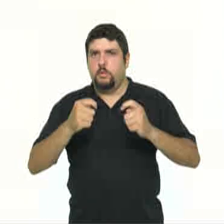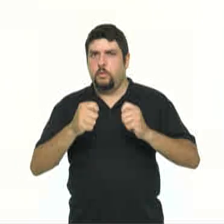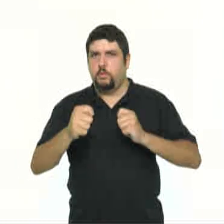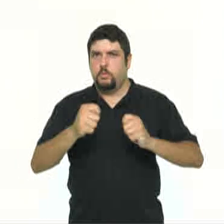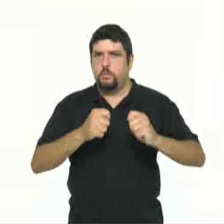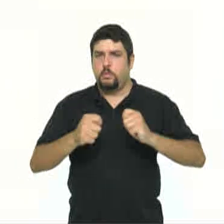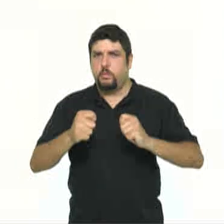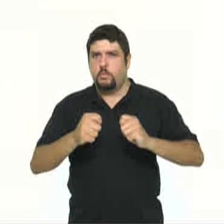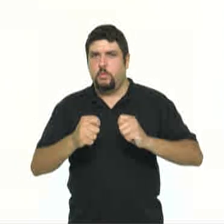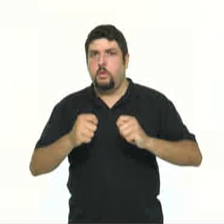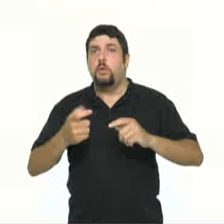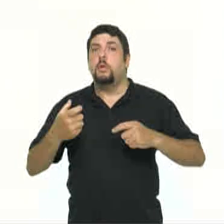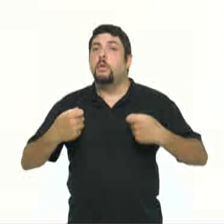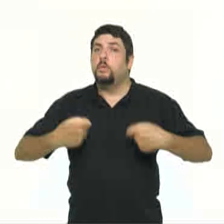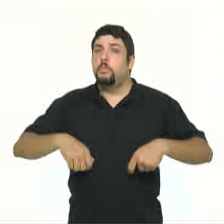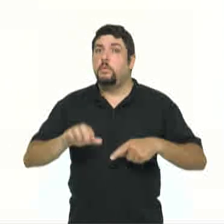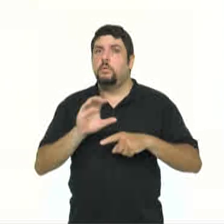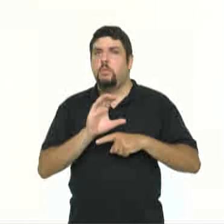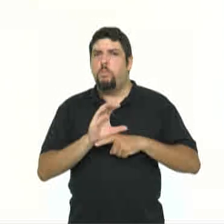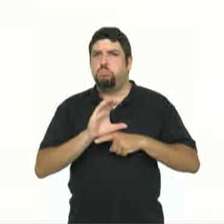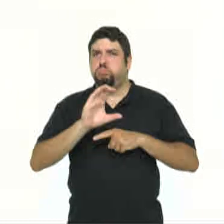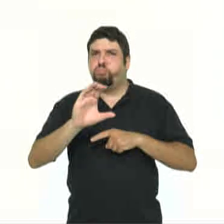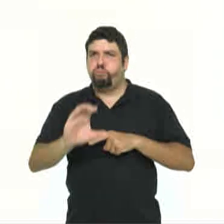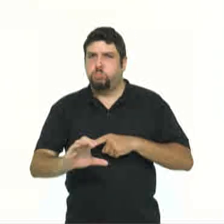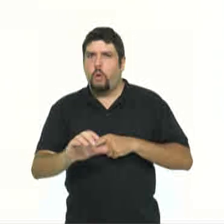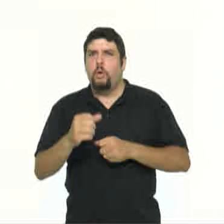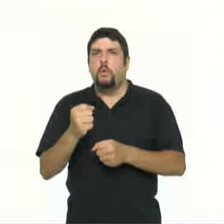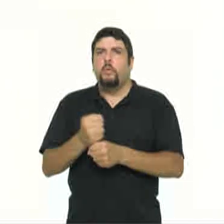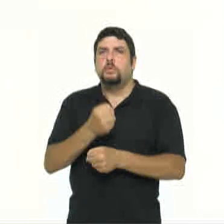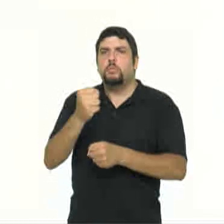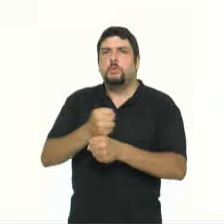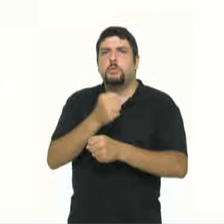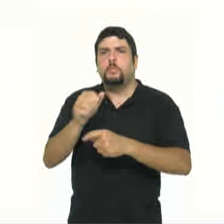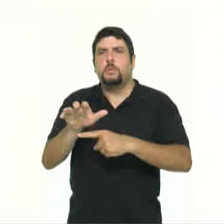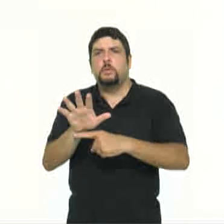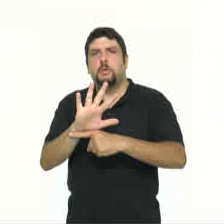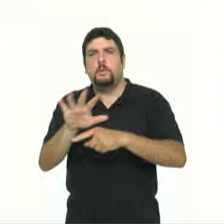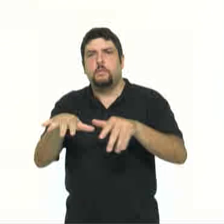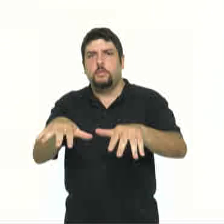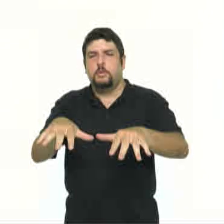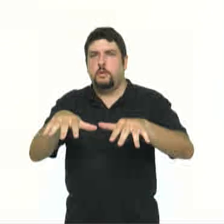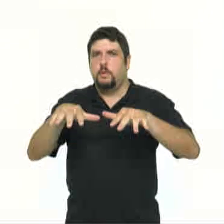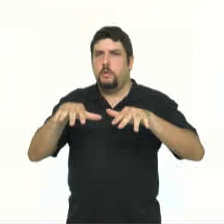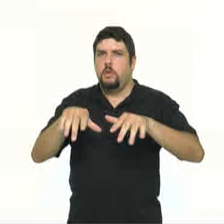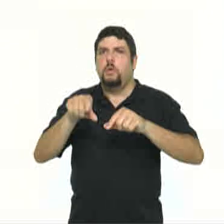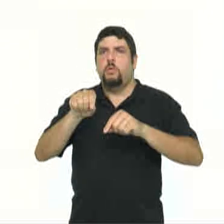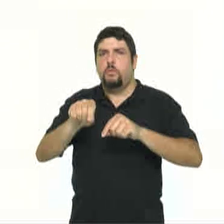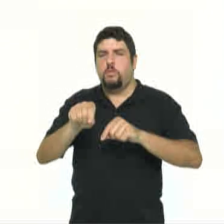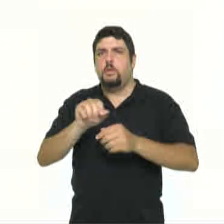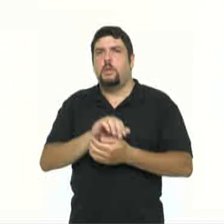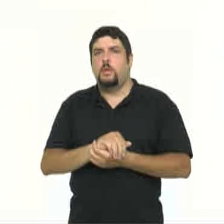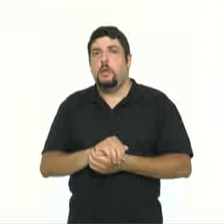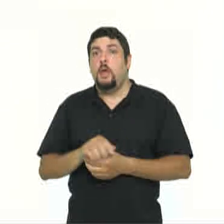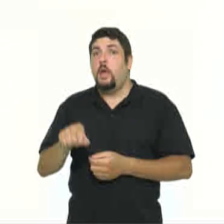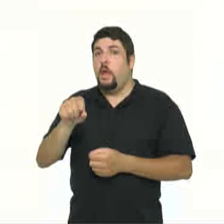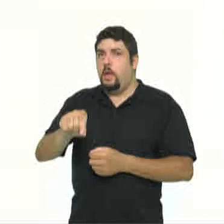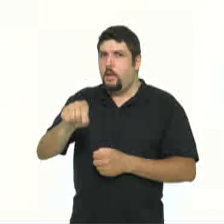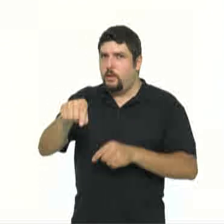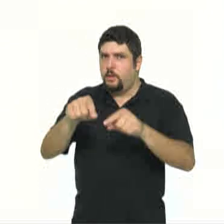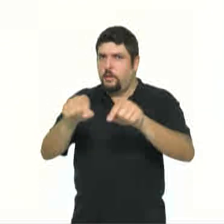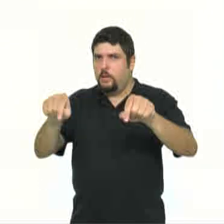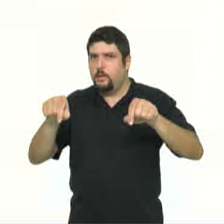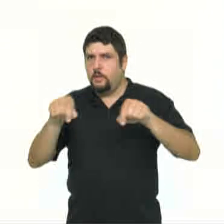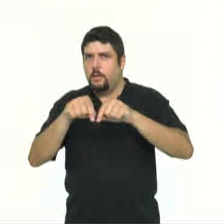Economia destine verbas para a construção de salas de cinema, que essas salas têm que ter